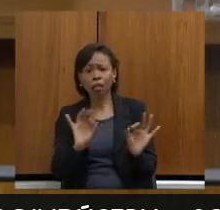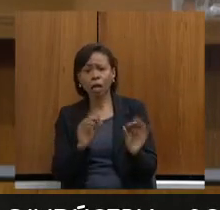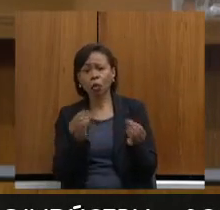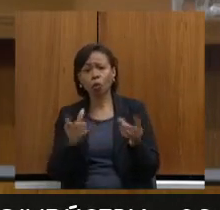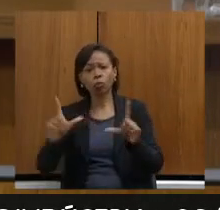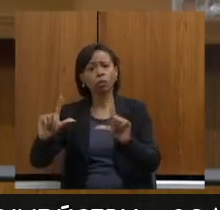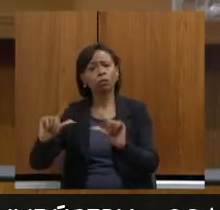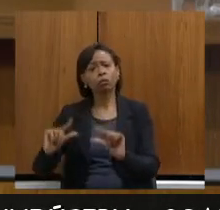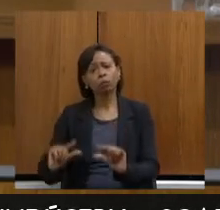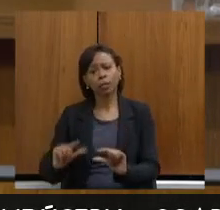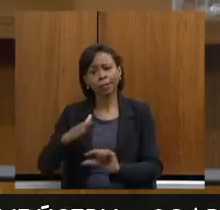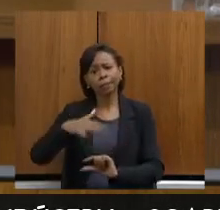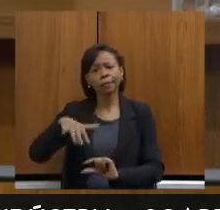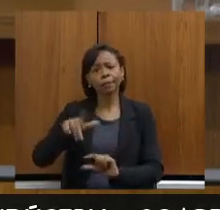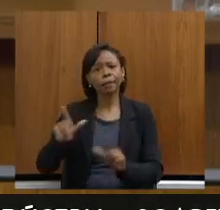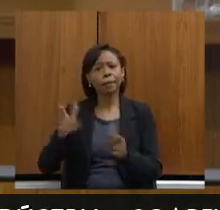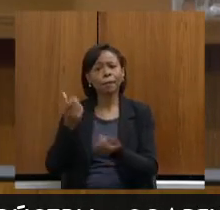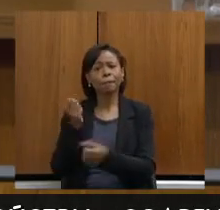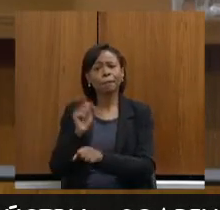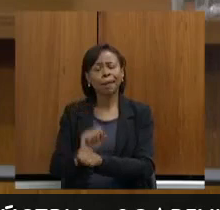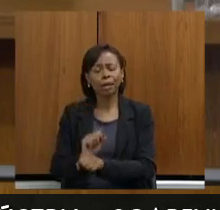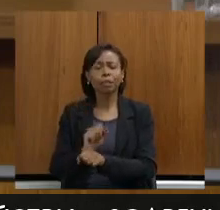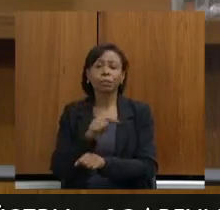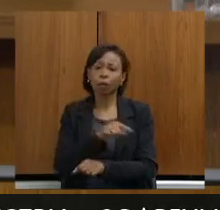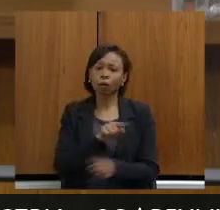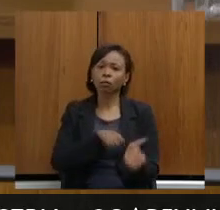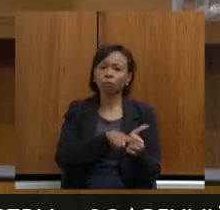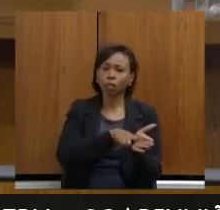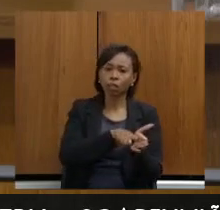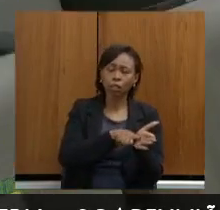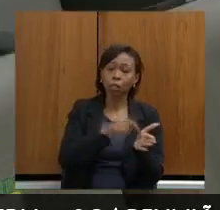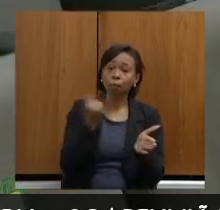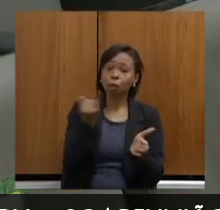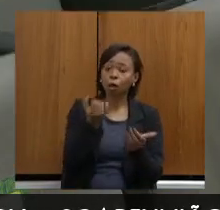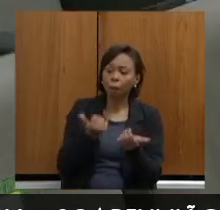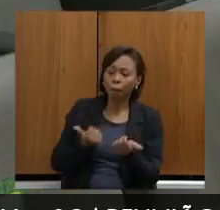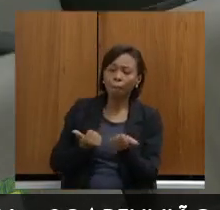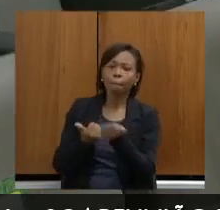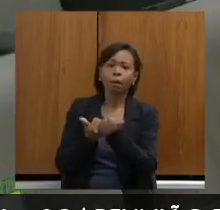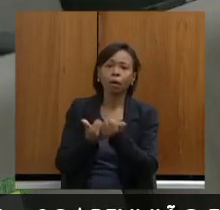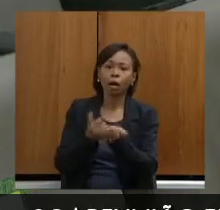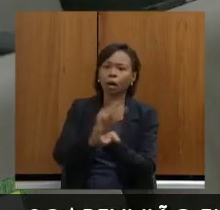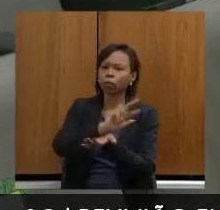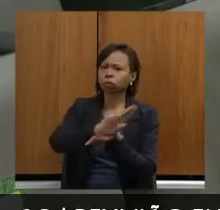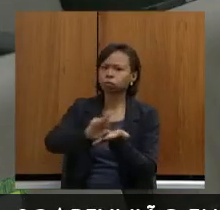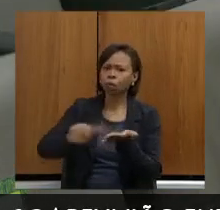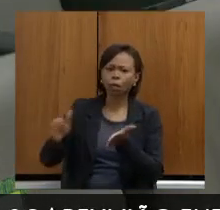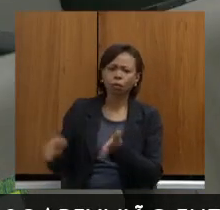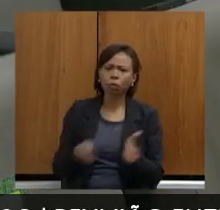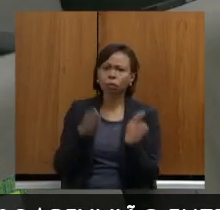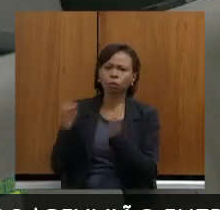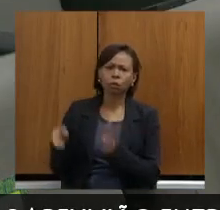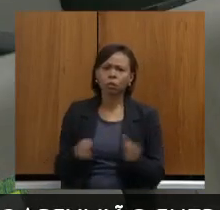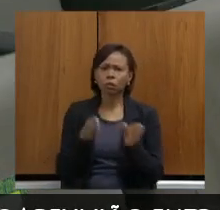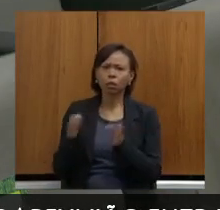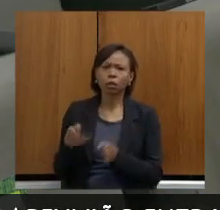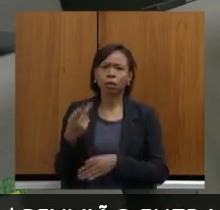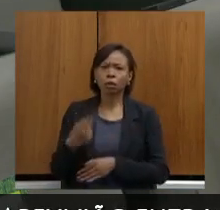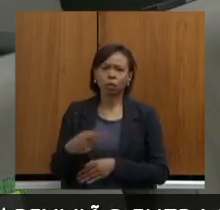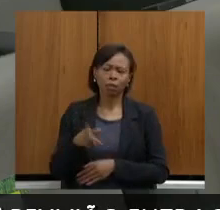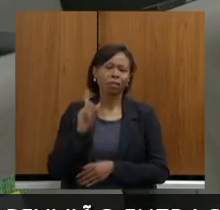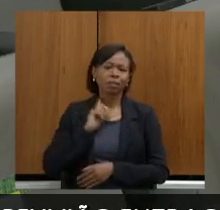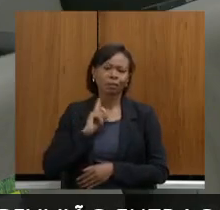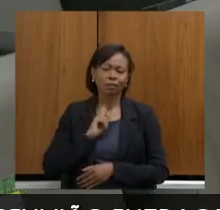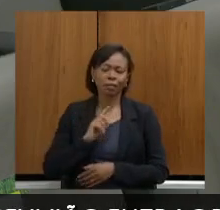pesquisa que eu tô com ela também é muito importante para apoiar essa pujante diversificada produção Aqui nós temos nosso estado